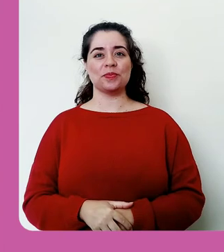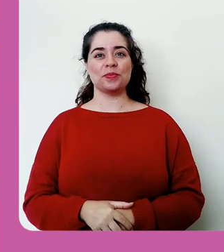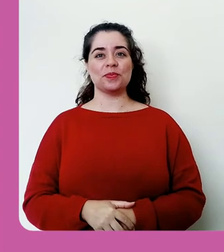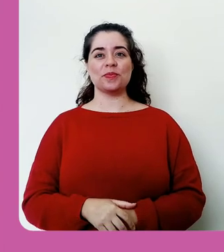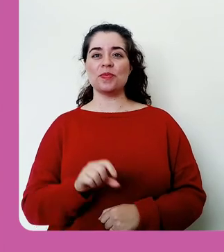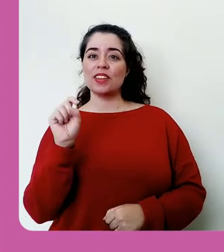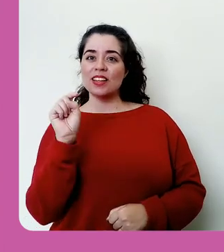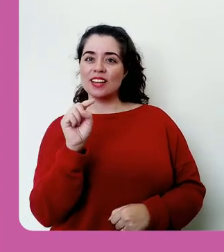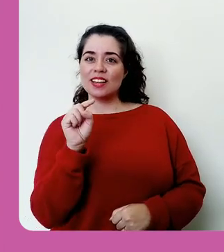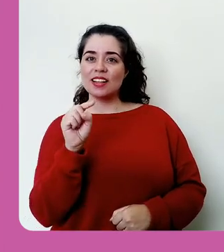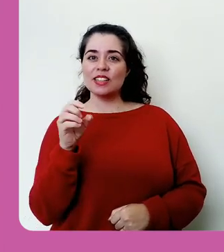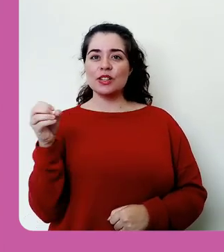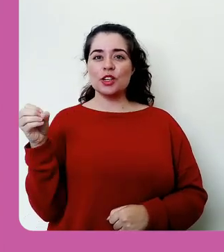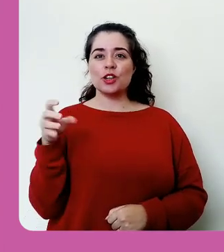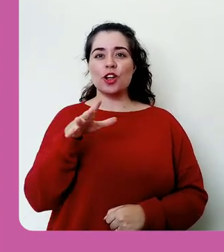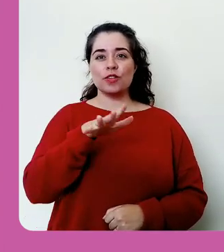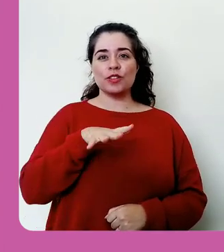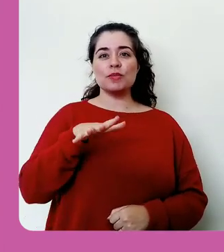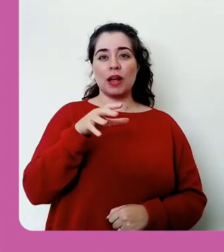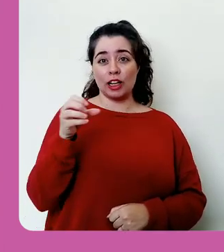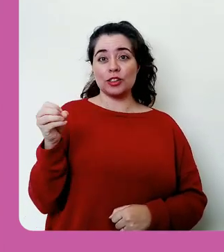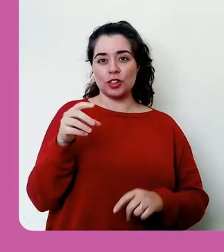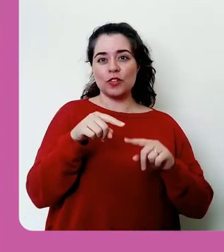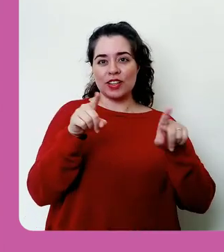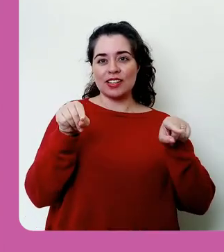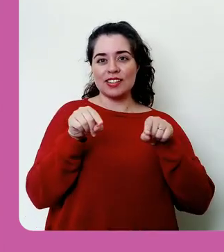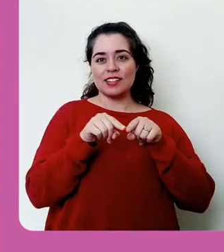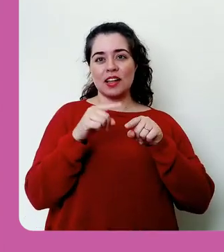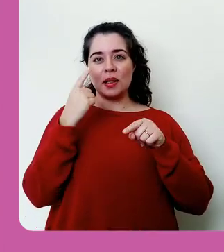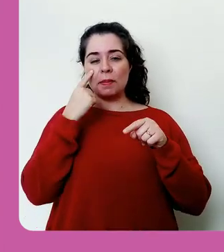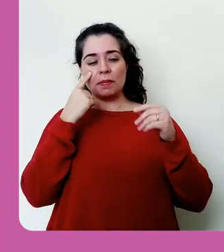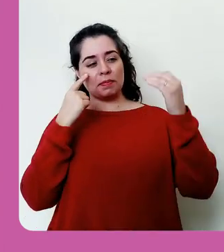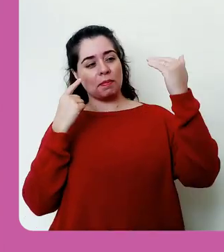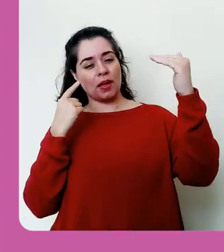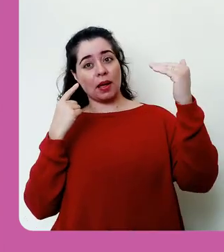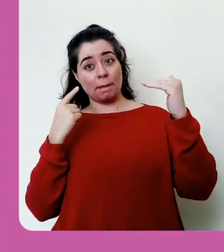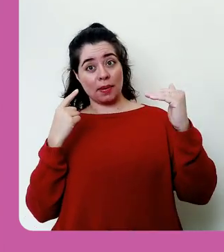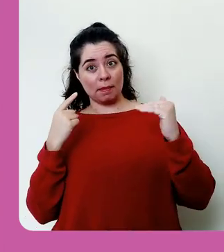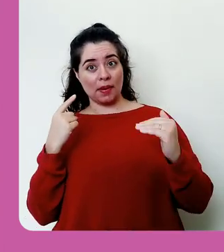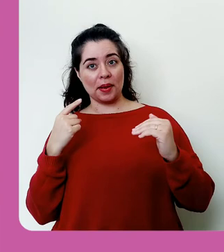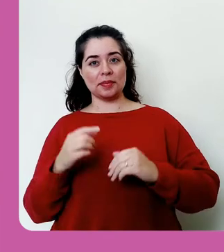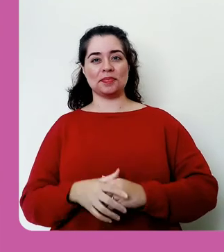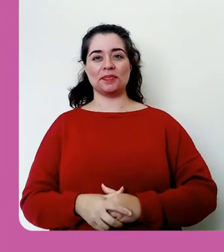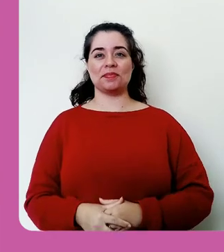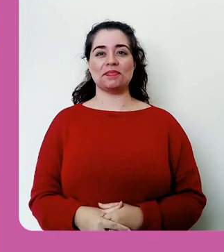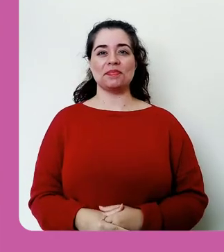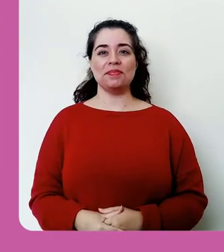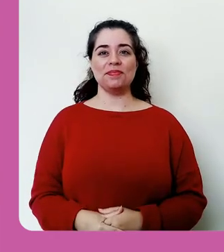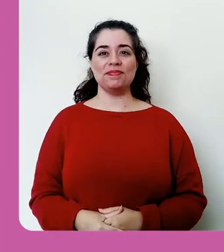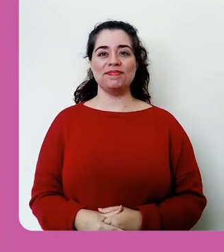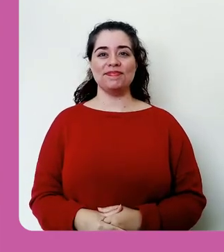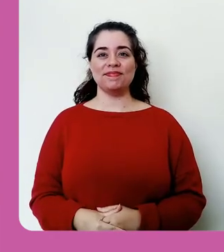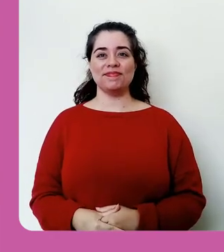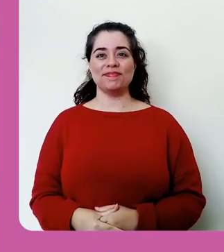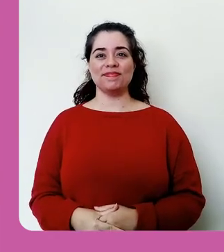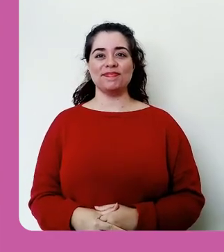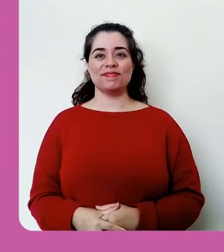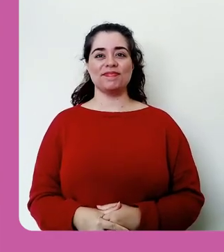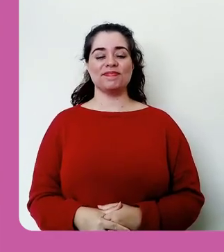pronto! Esse aqui é a criação do meu novo espaço. Ó, veja que ele ficou aqui no meio, na